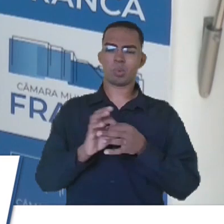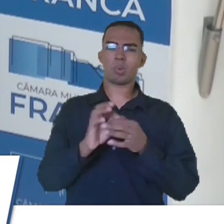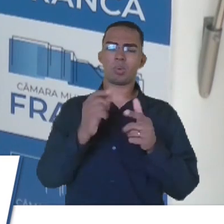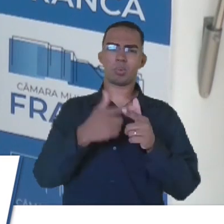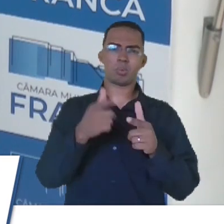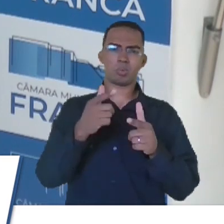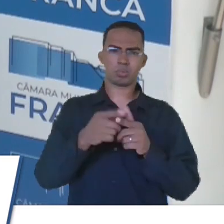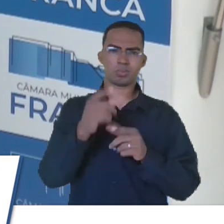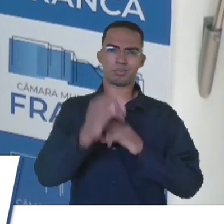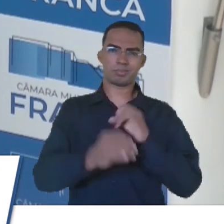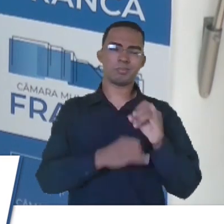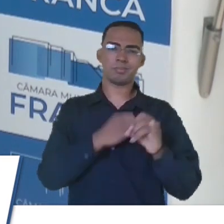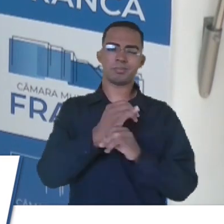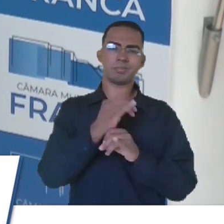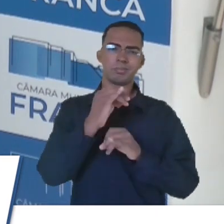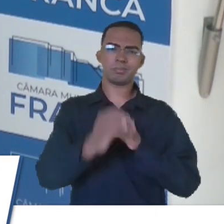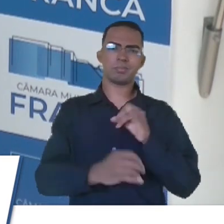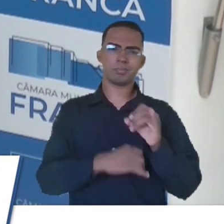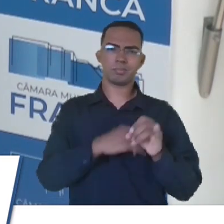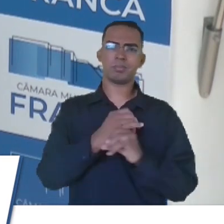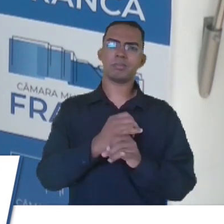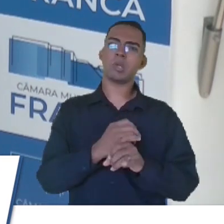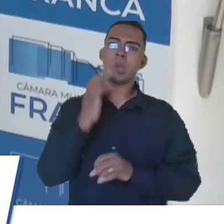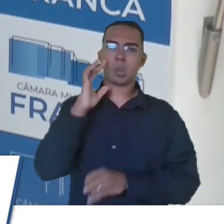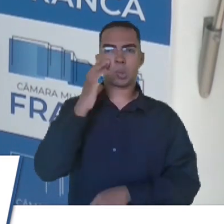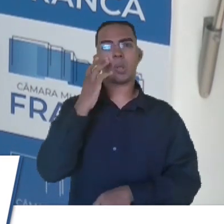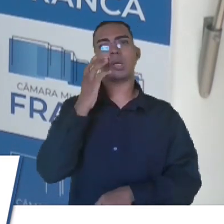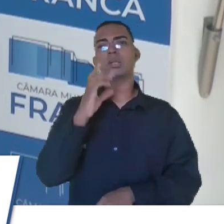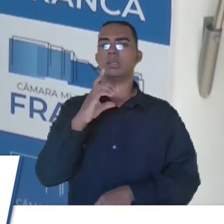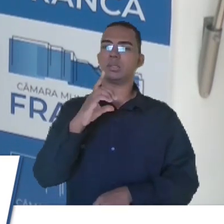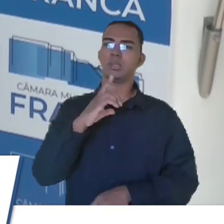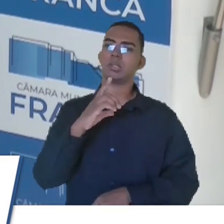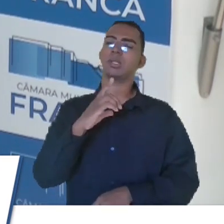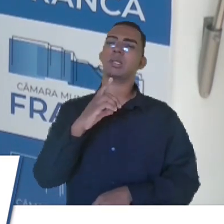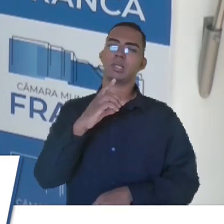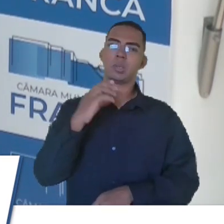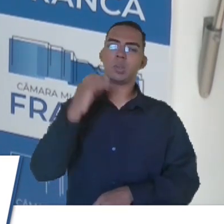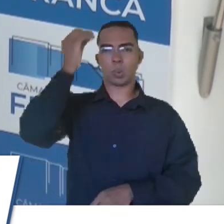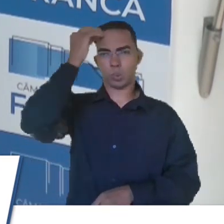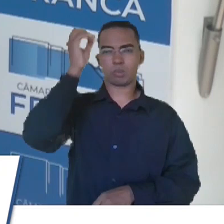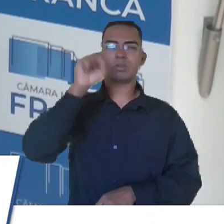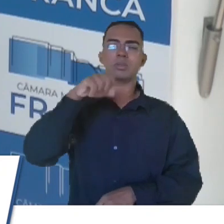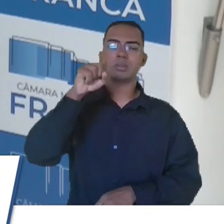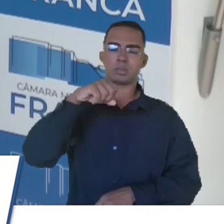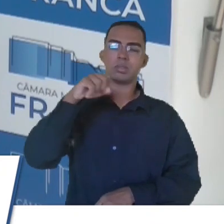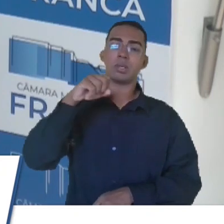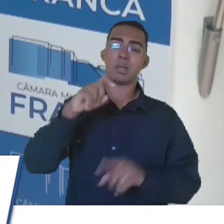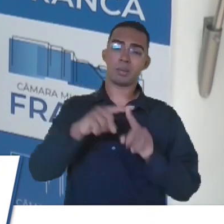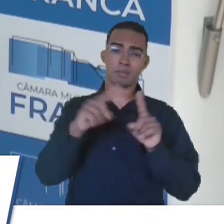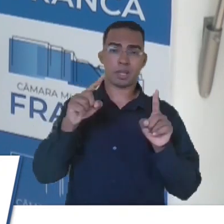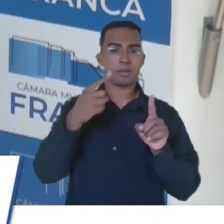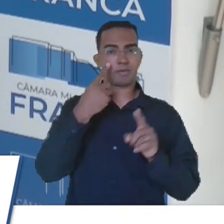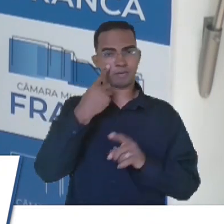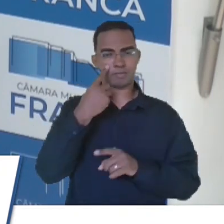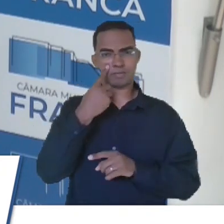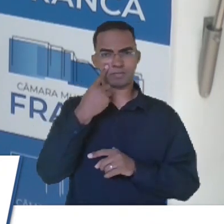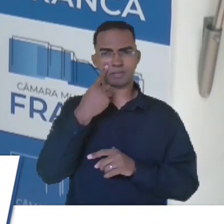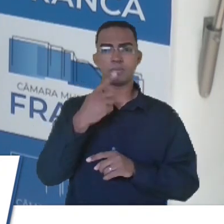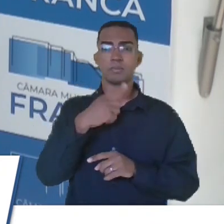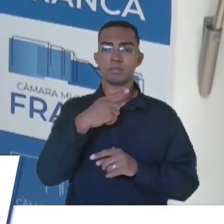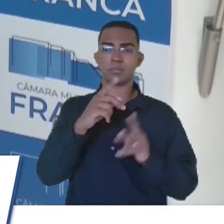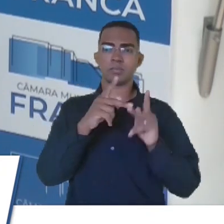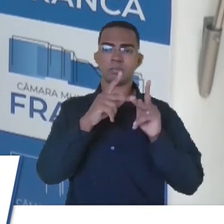internet. Acho que a internet tem muita culpa nos dias de hoje. Mas veja bem, eu tenho um projeto de